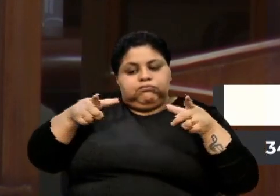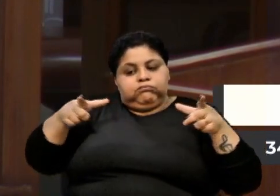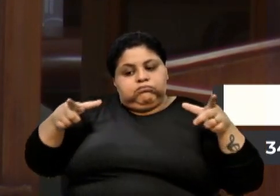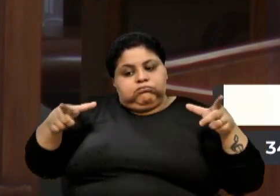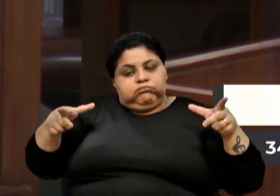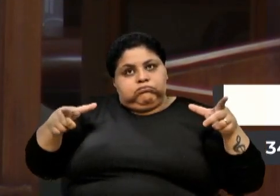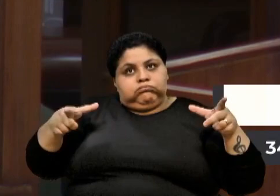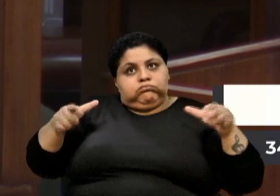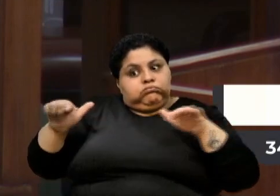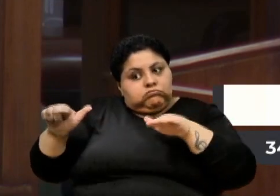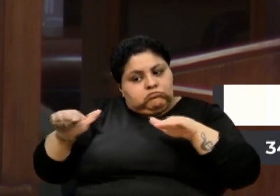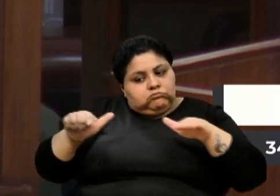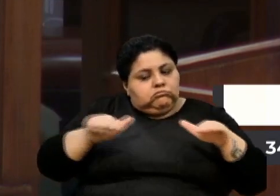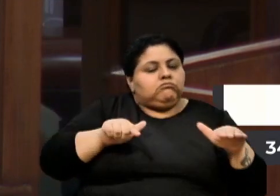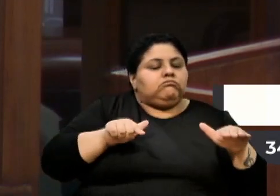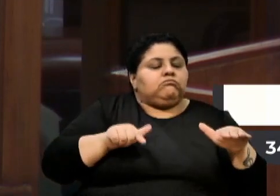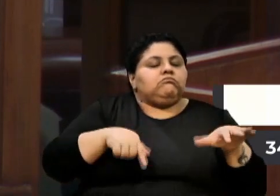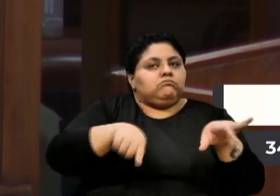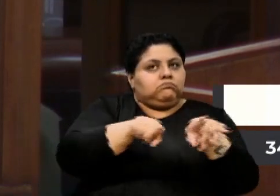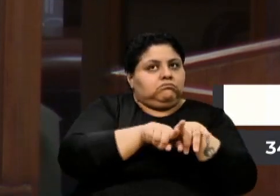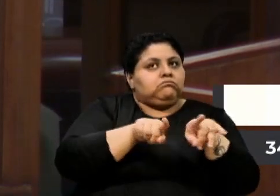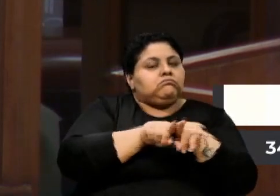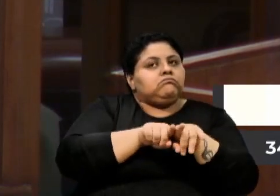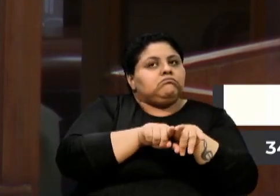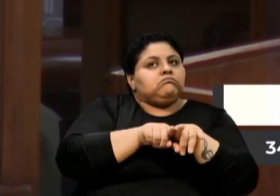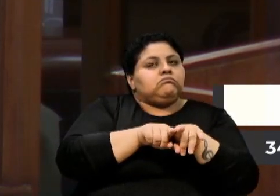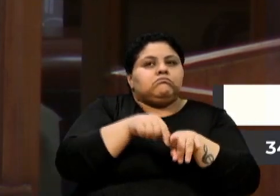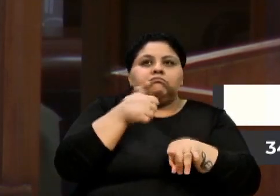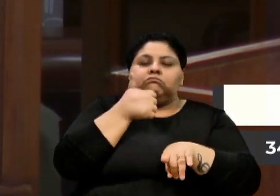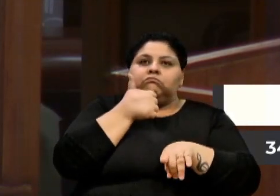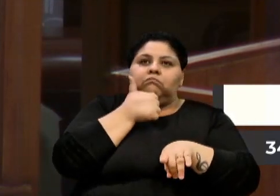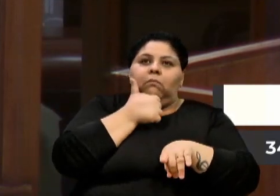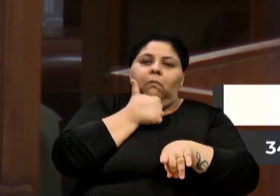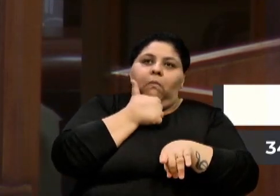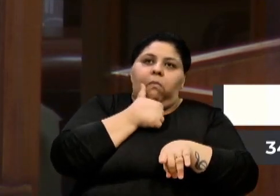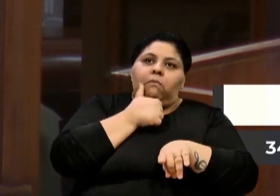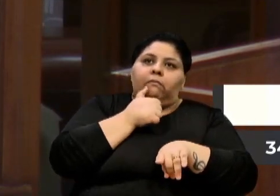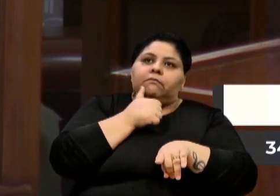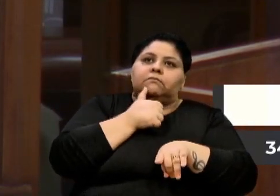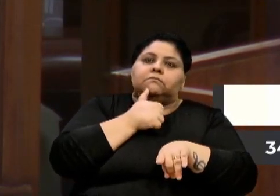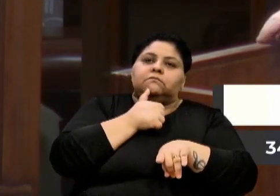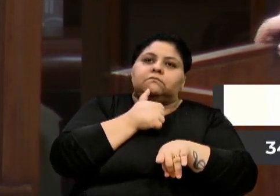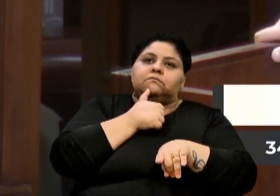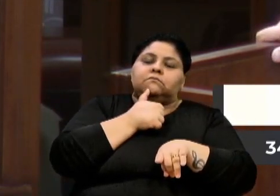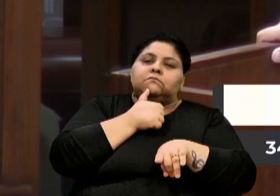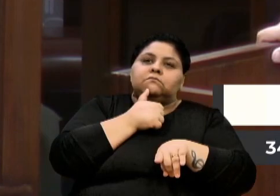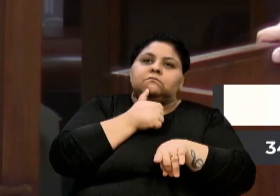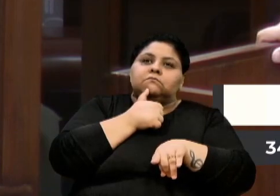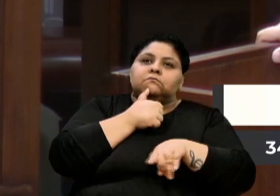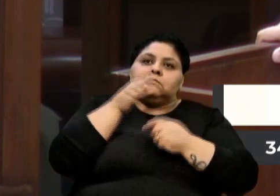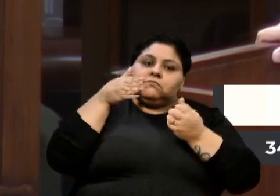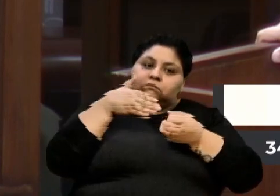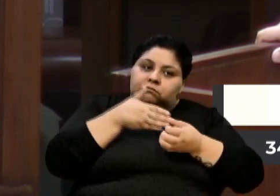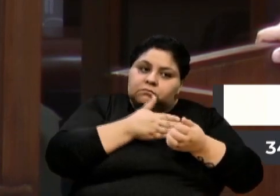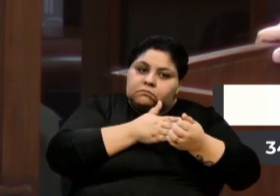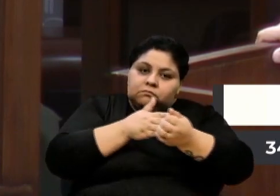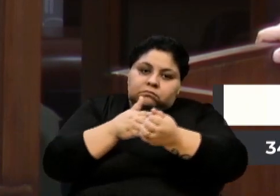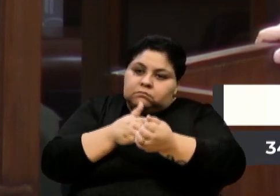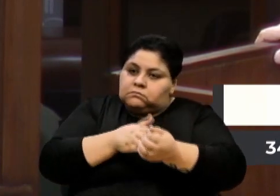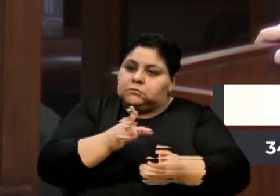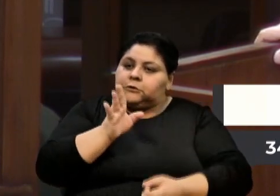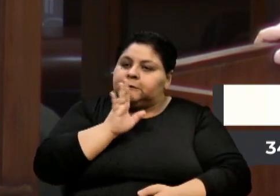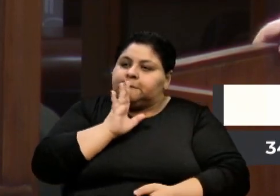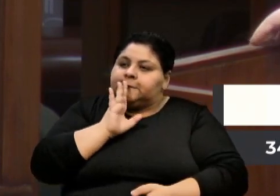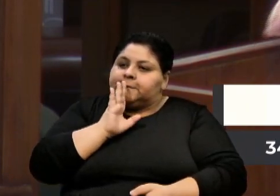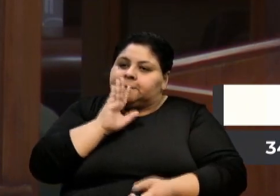semana. As meninas do Trilhando com as Gurias seguem levando pessoas para conhecer o roteiro.